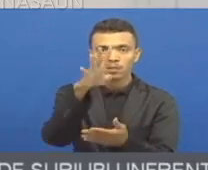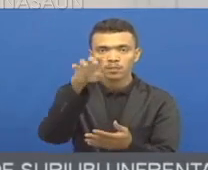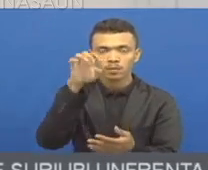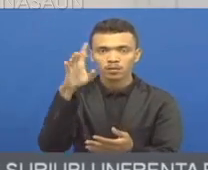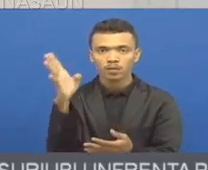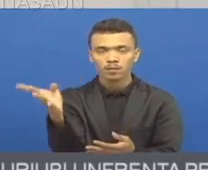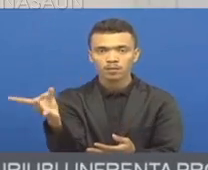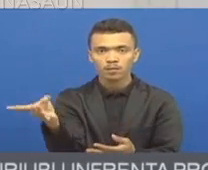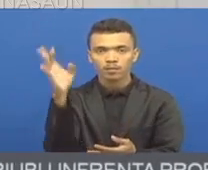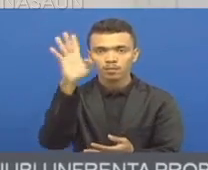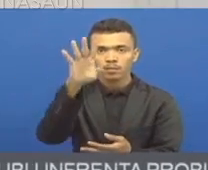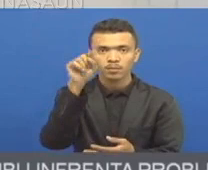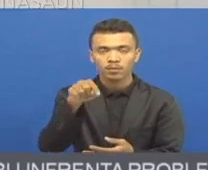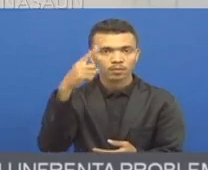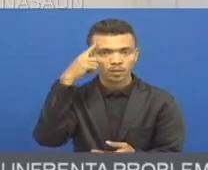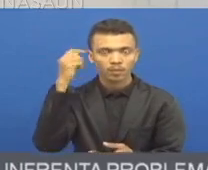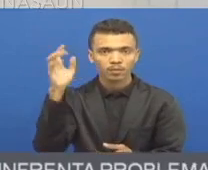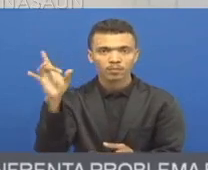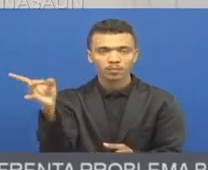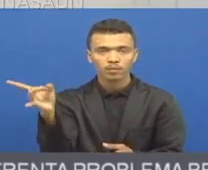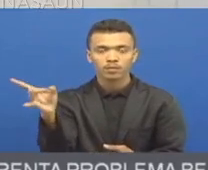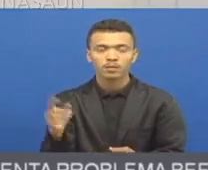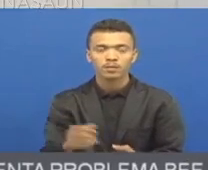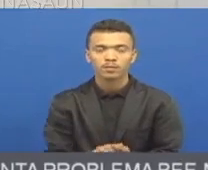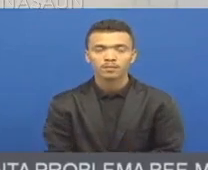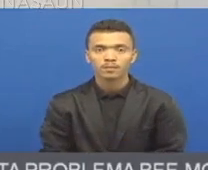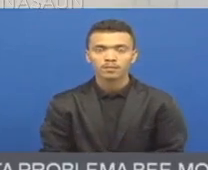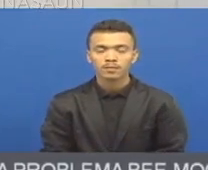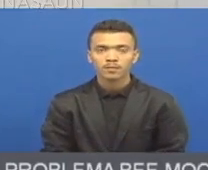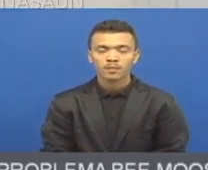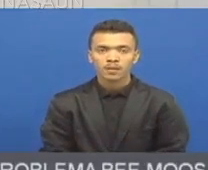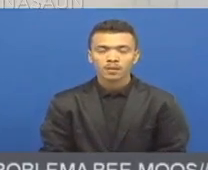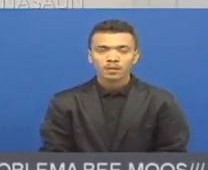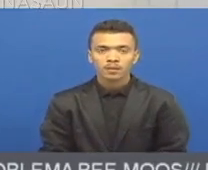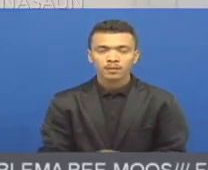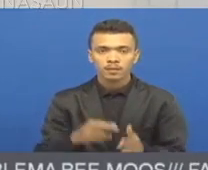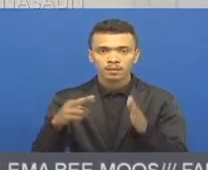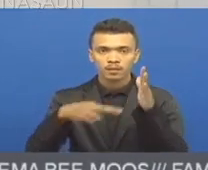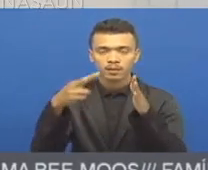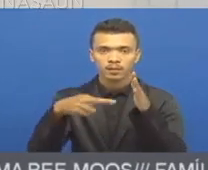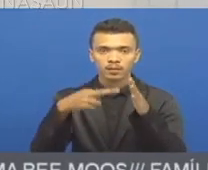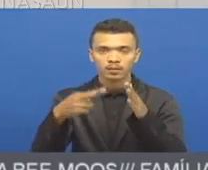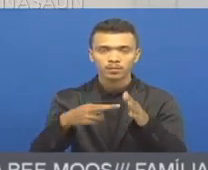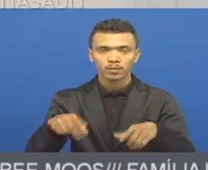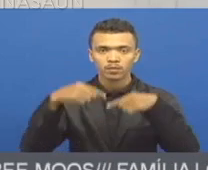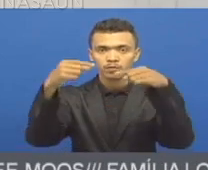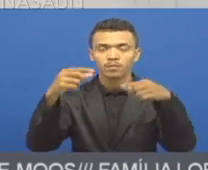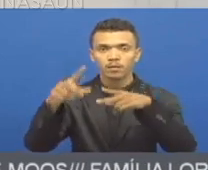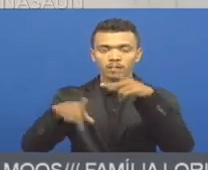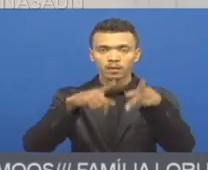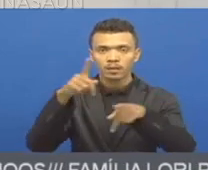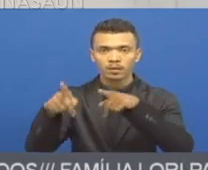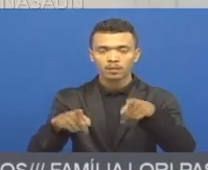7484 dólar ponto 80 sansam nebe ke ami se prega bai ita de cliente hirak nebe ke